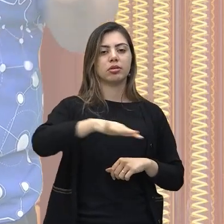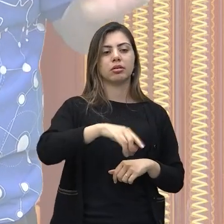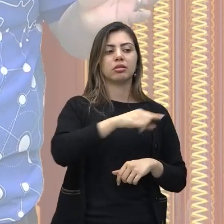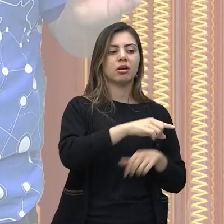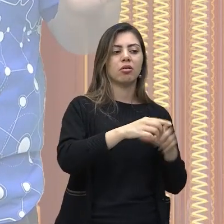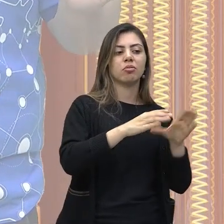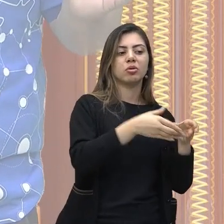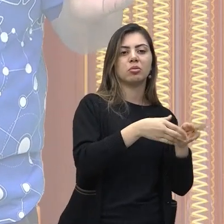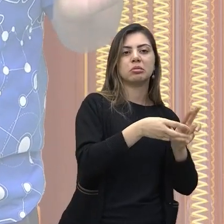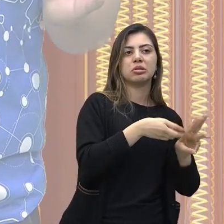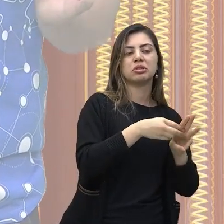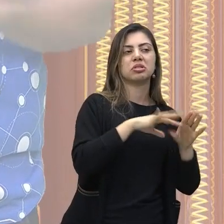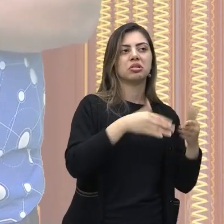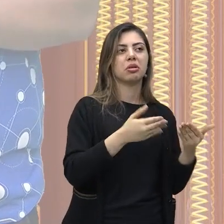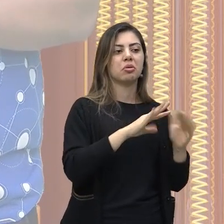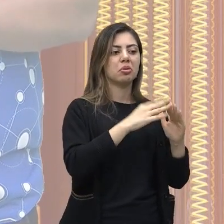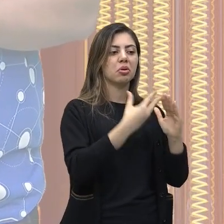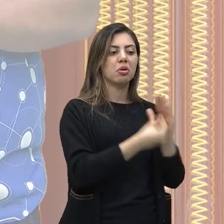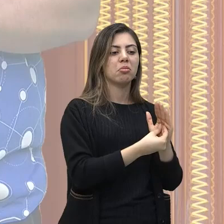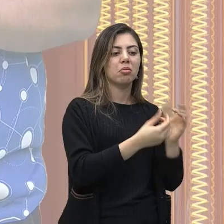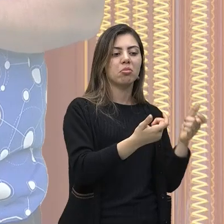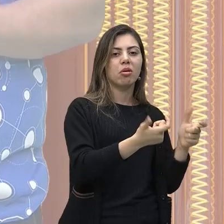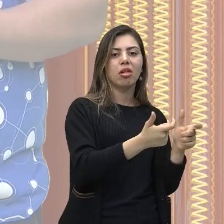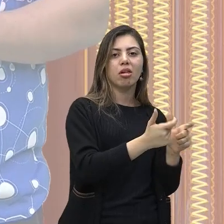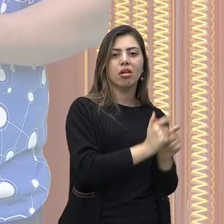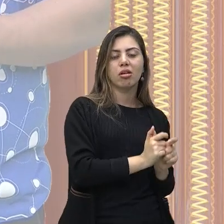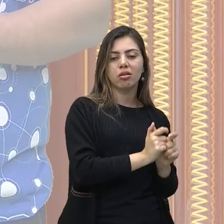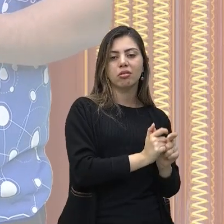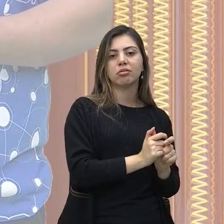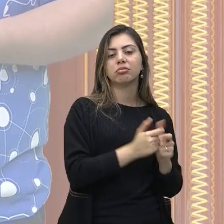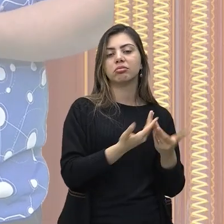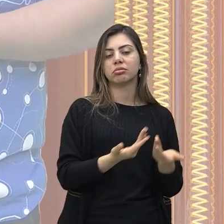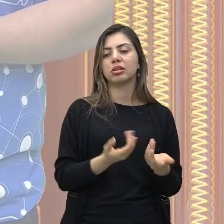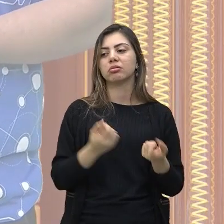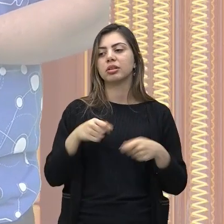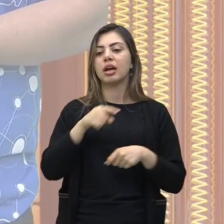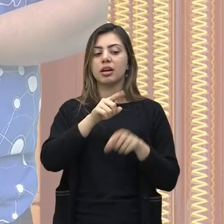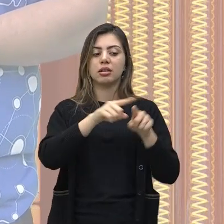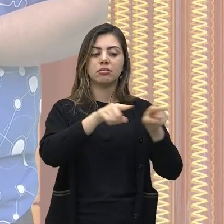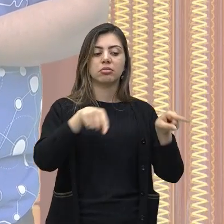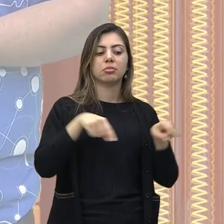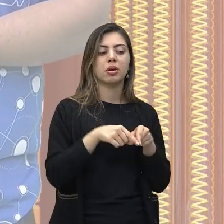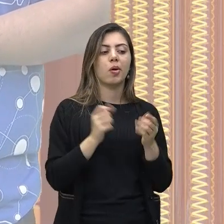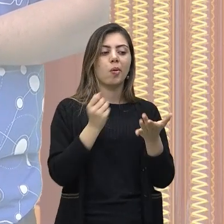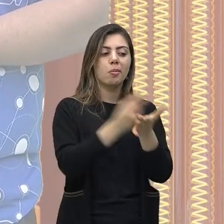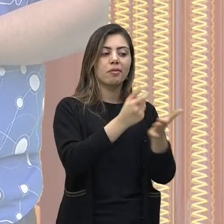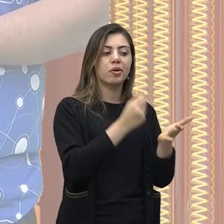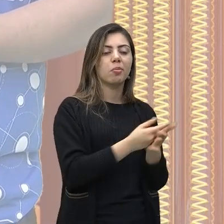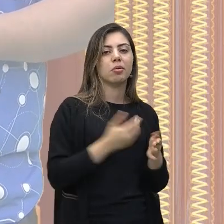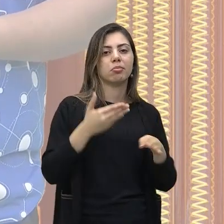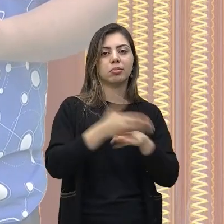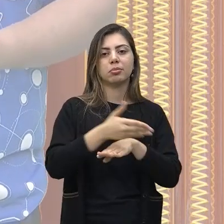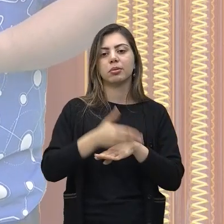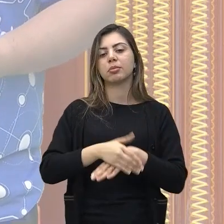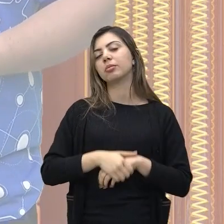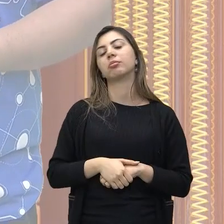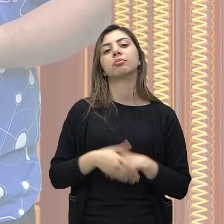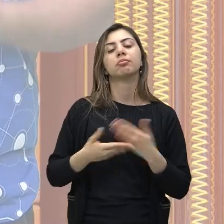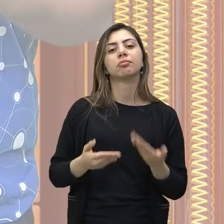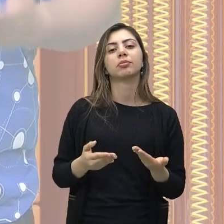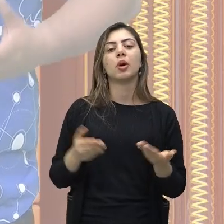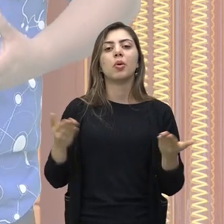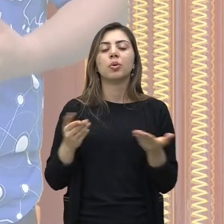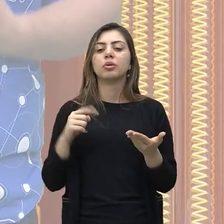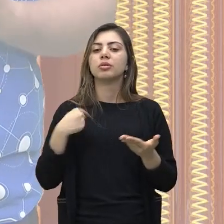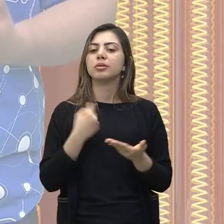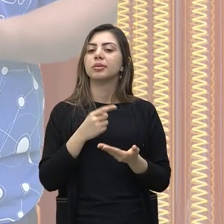espaços de quilombos também fossem pouco a pouco usurpados por homens brancos que compravam a posse das terras, tá bom? Por isso que nós temos hoje